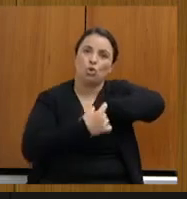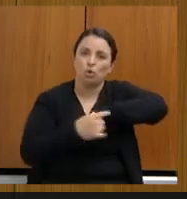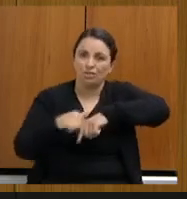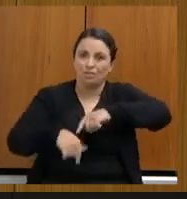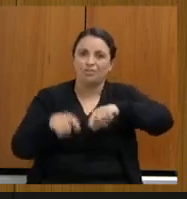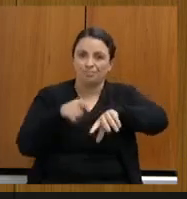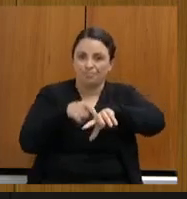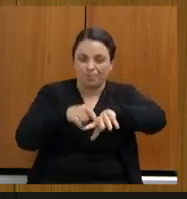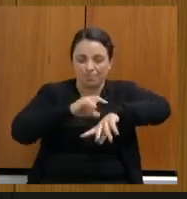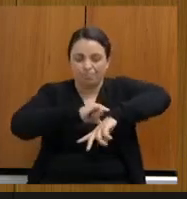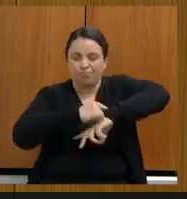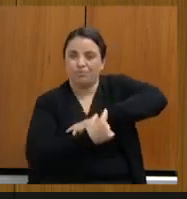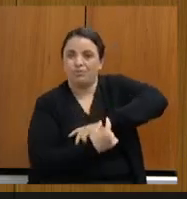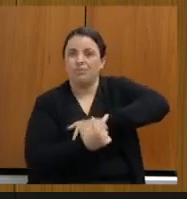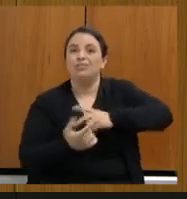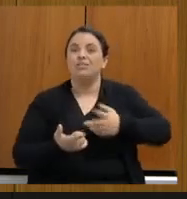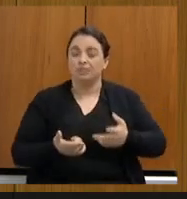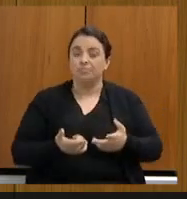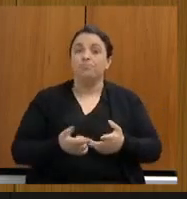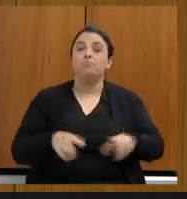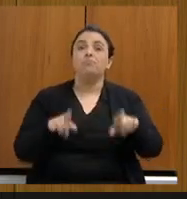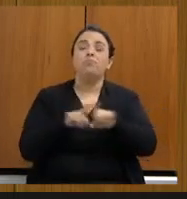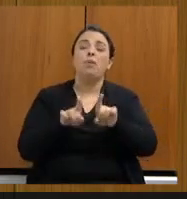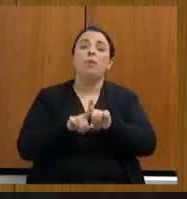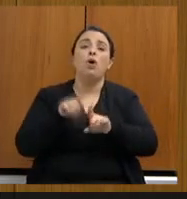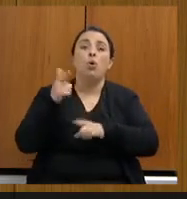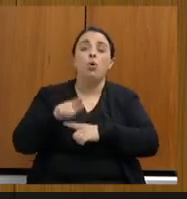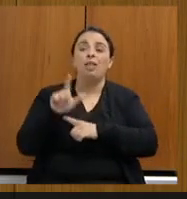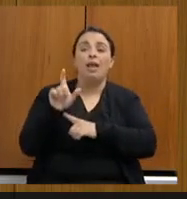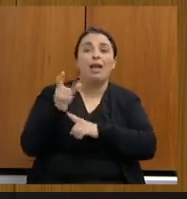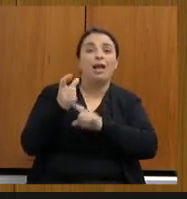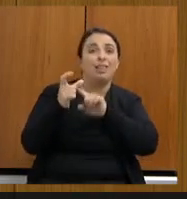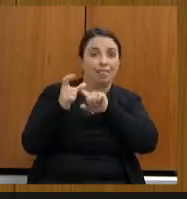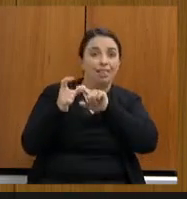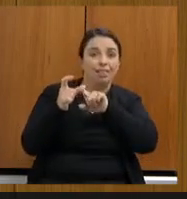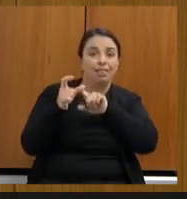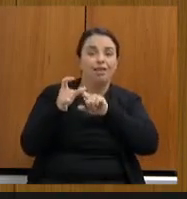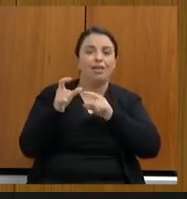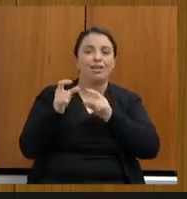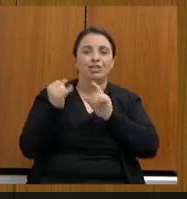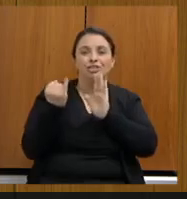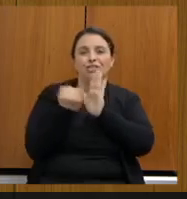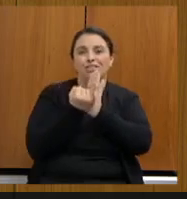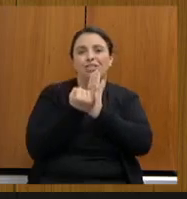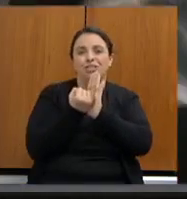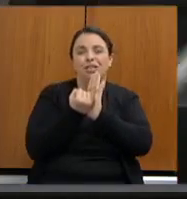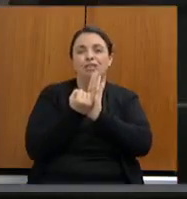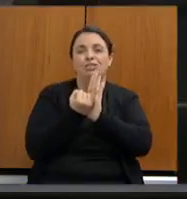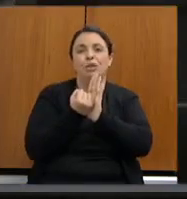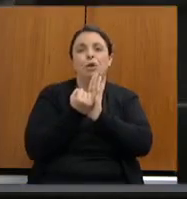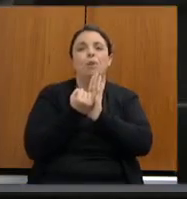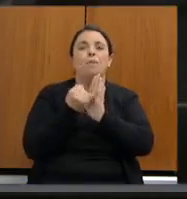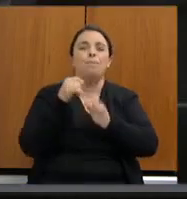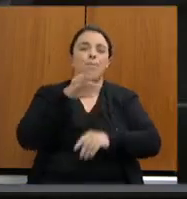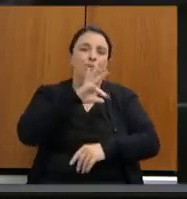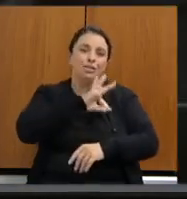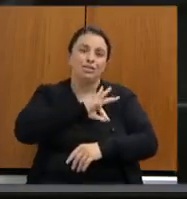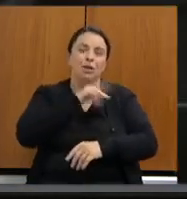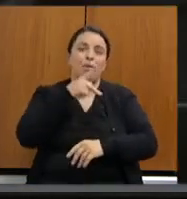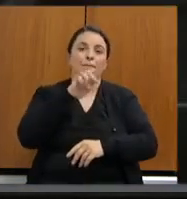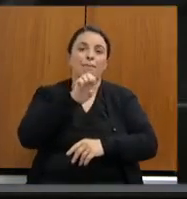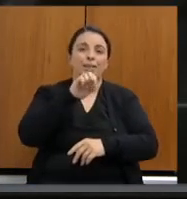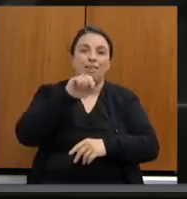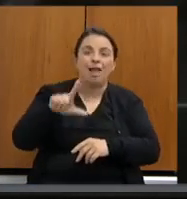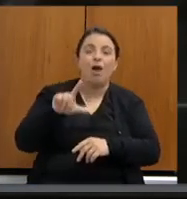nós aprovamos e a carteira de identificação sociais penais do socioeducativo que parece que é uma